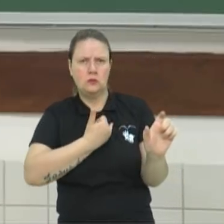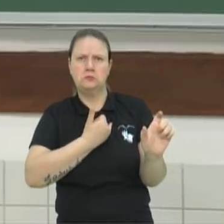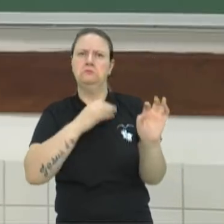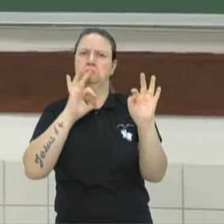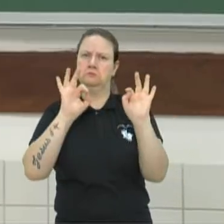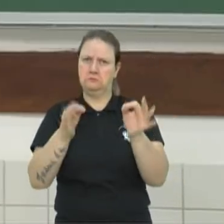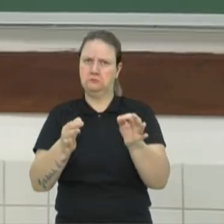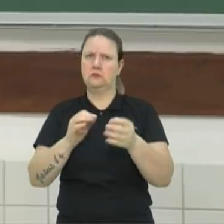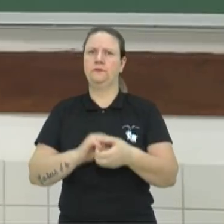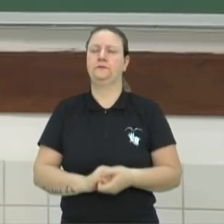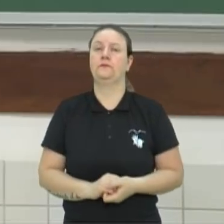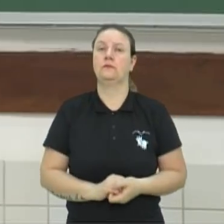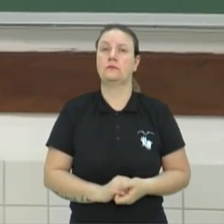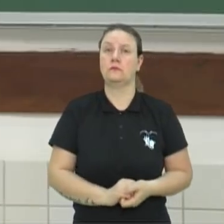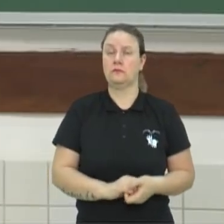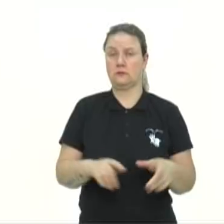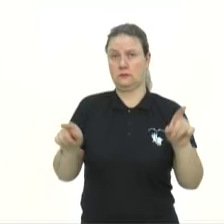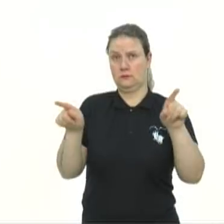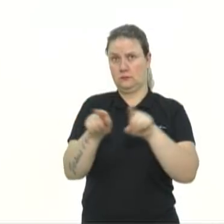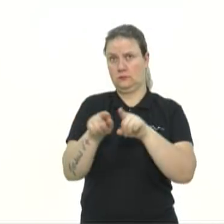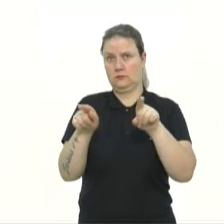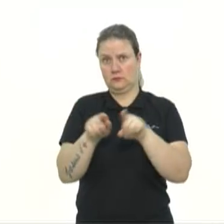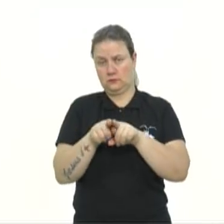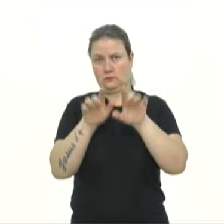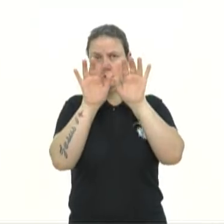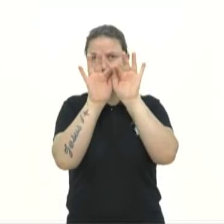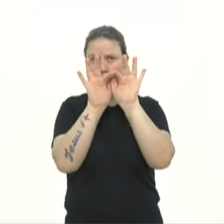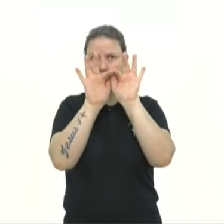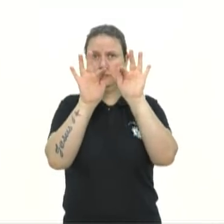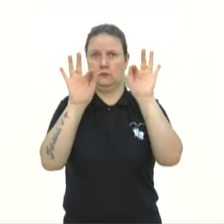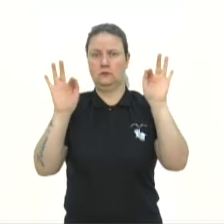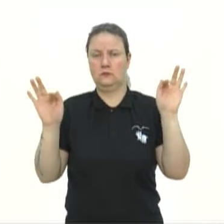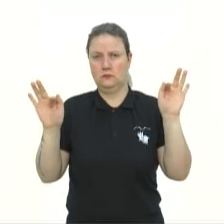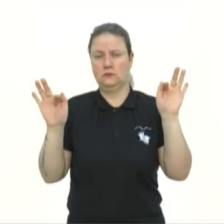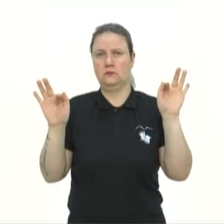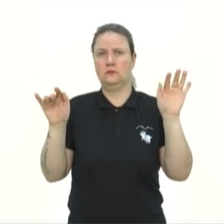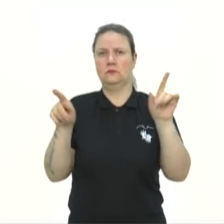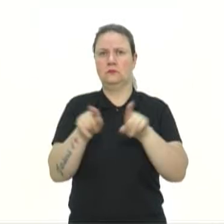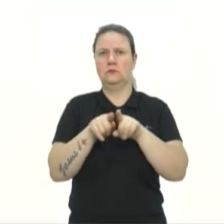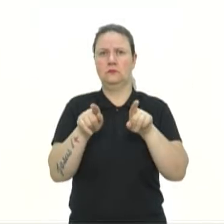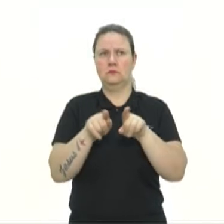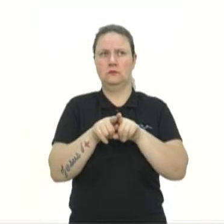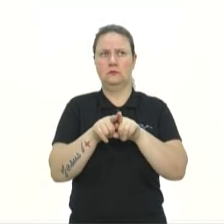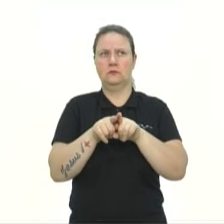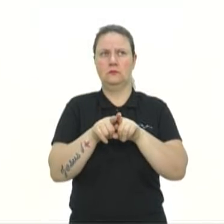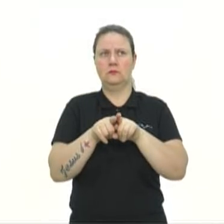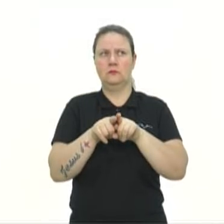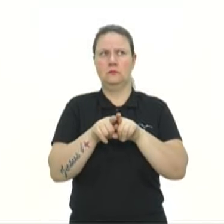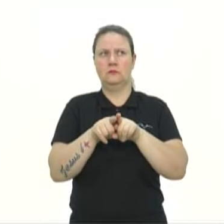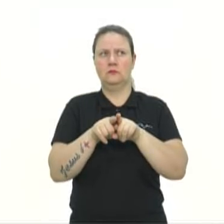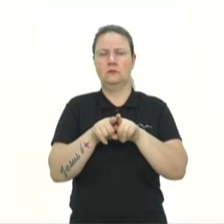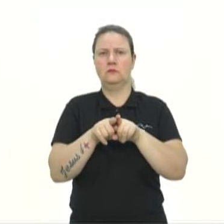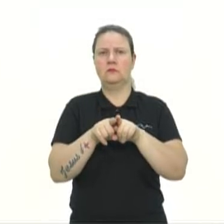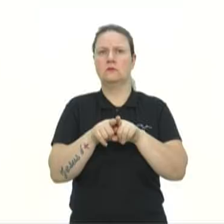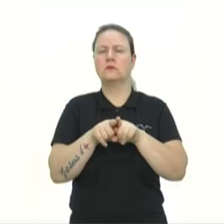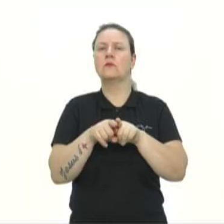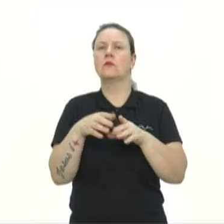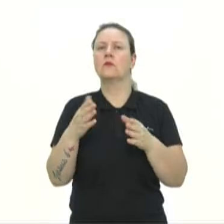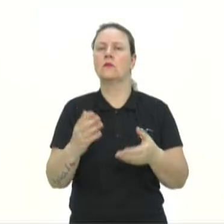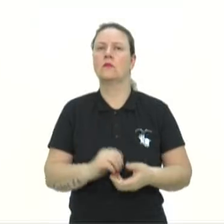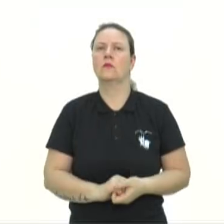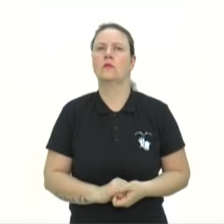E aí nós temos também as orações, as locuções, desculpa, as